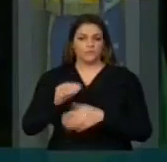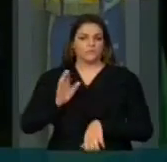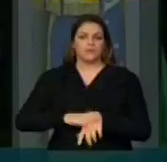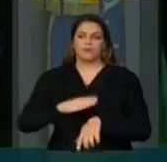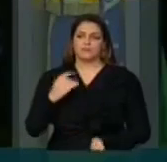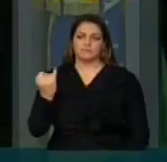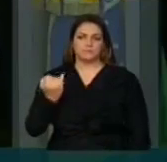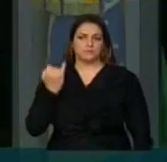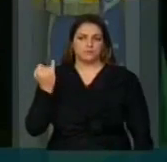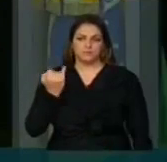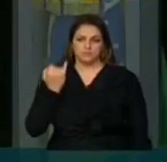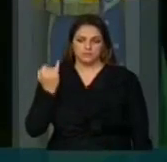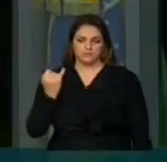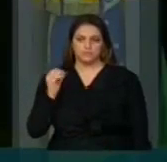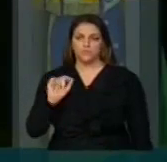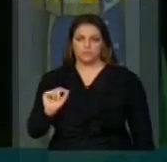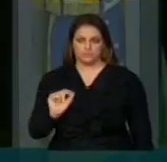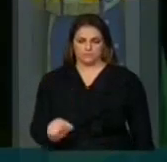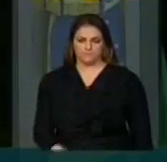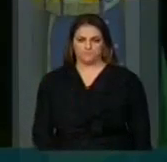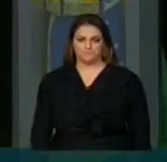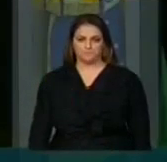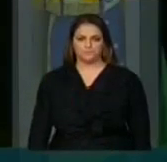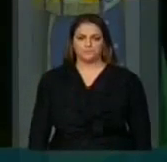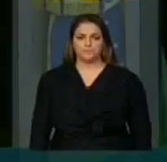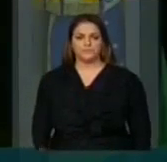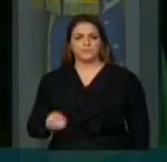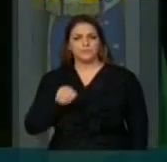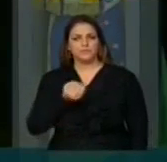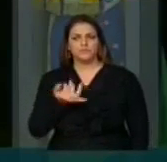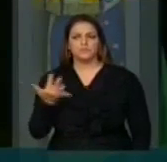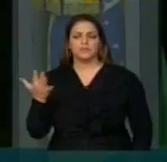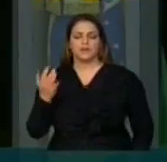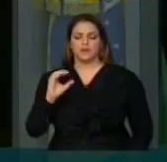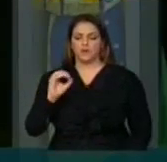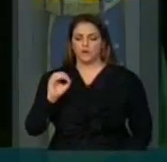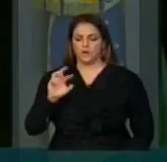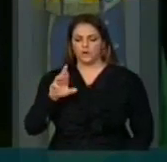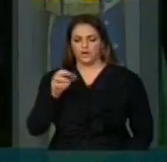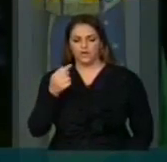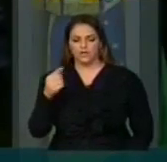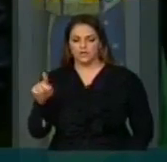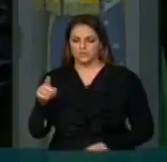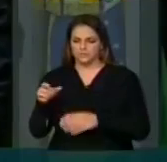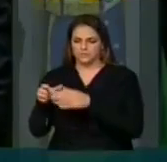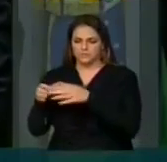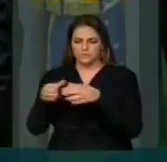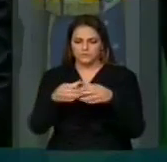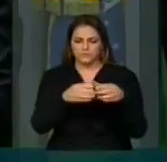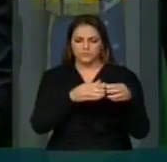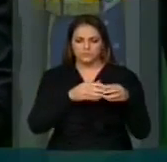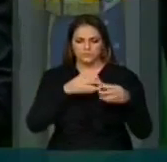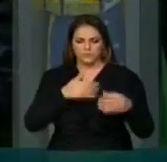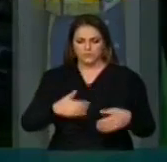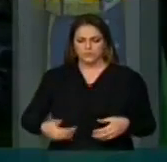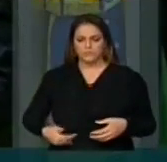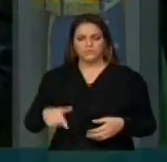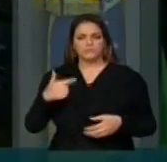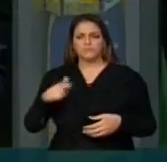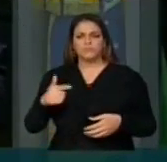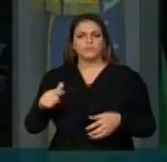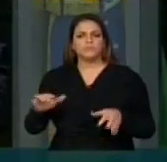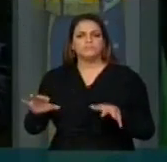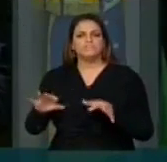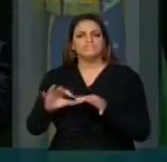fundamental, a coordenação entre os diversos órgãos. Então, se nós queremos de